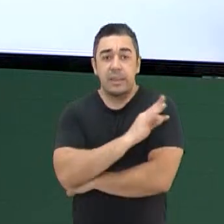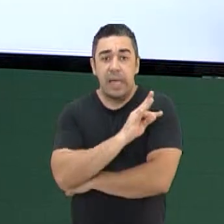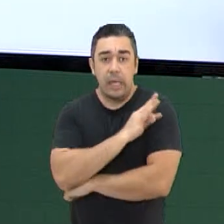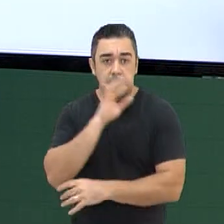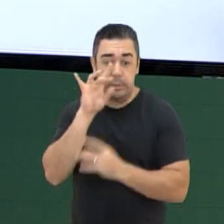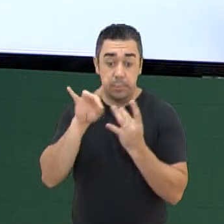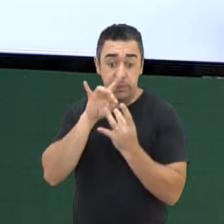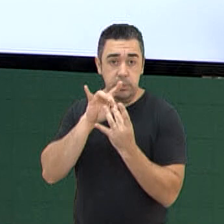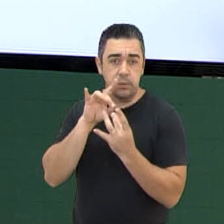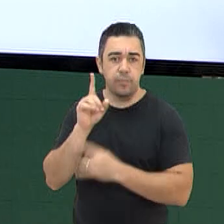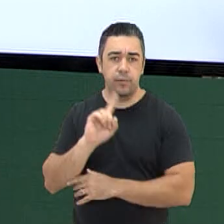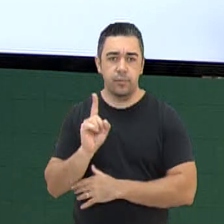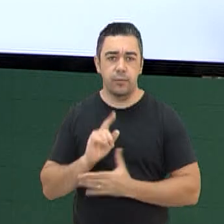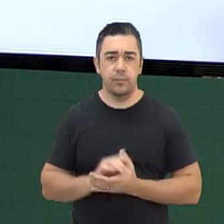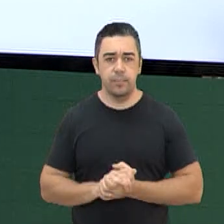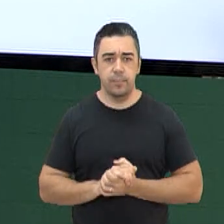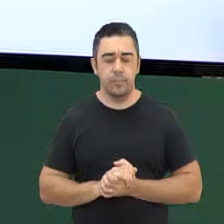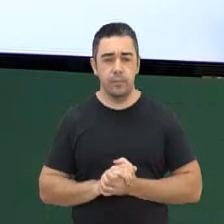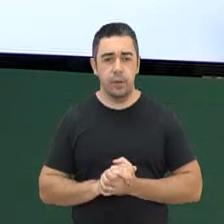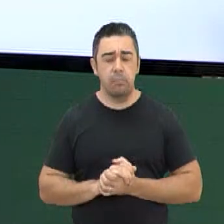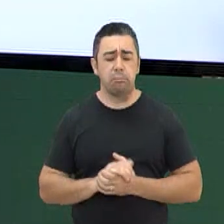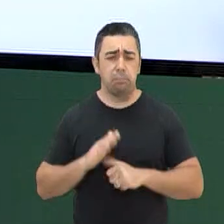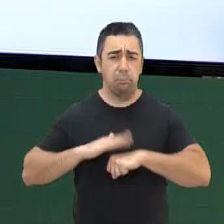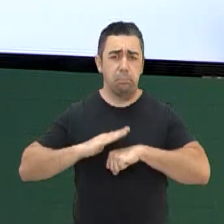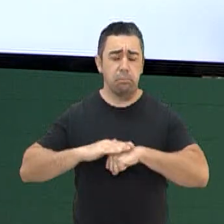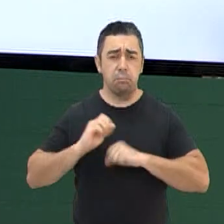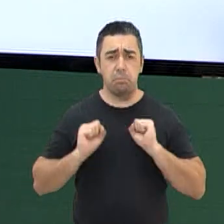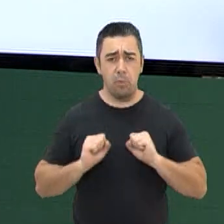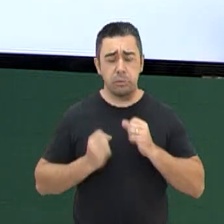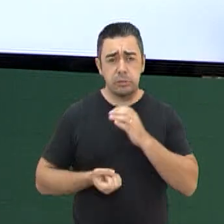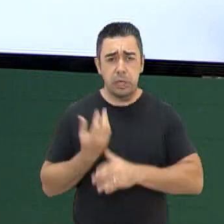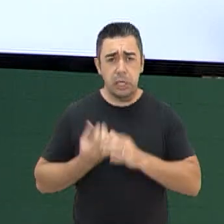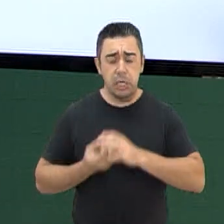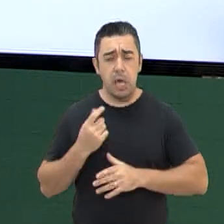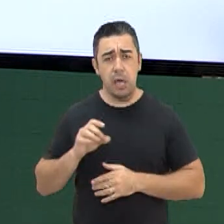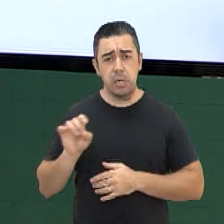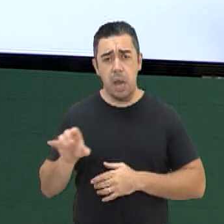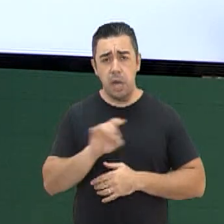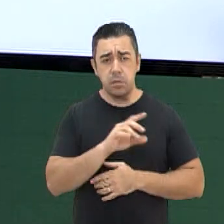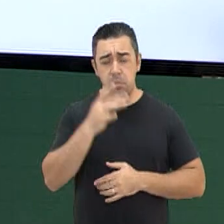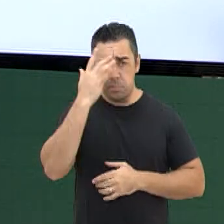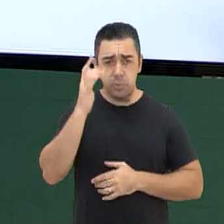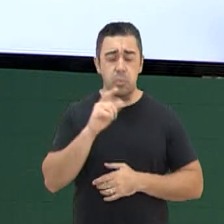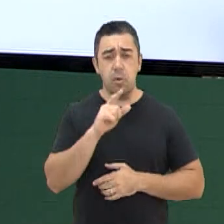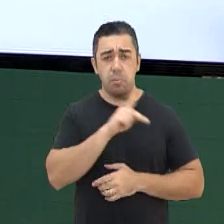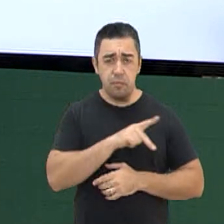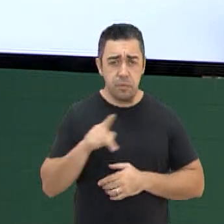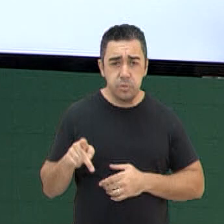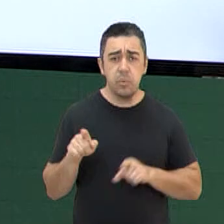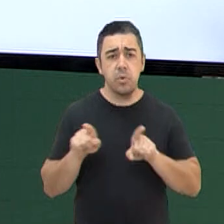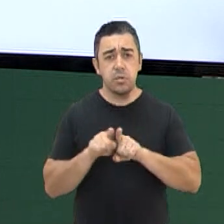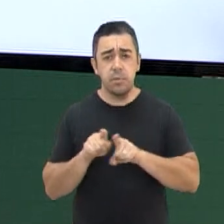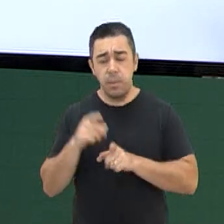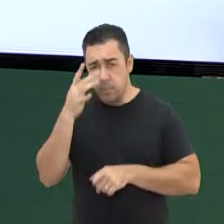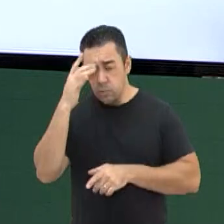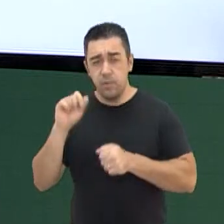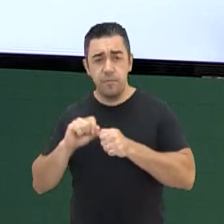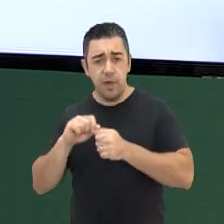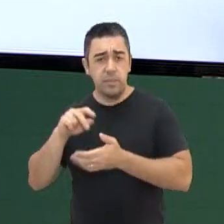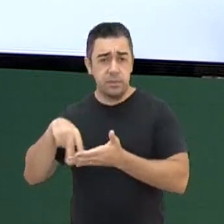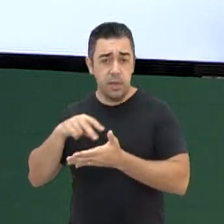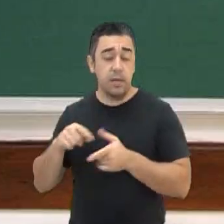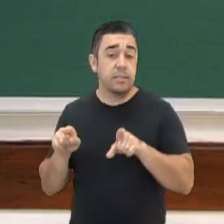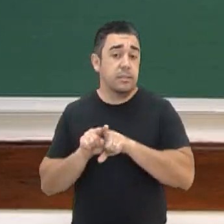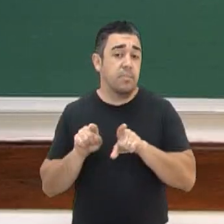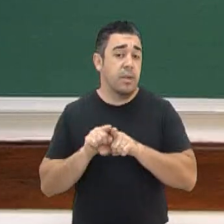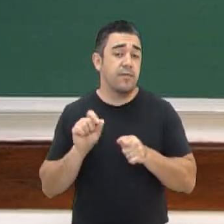específica, autonomia para criar, isso para os dançarinos, para os professores, e ela faz